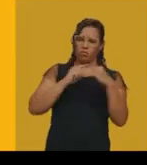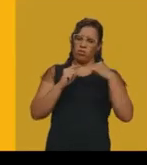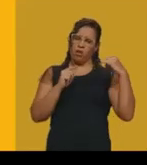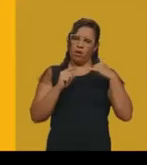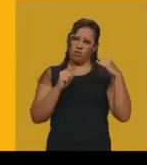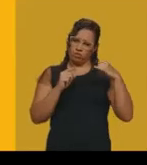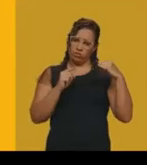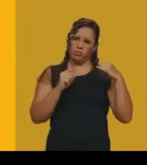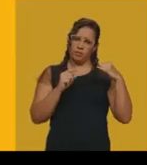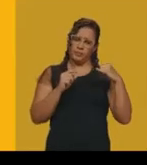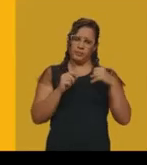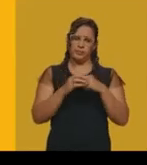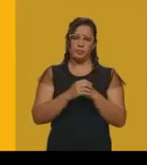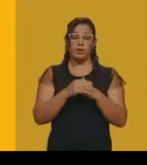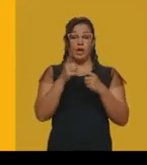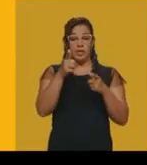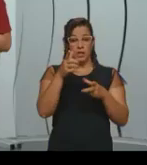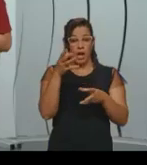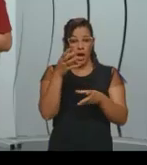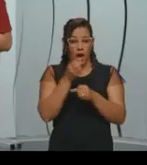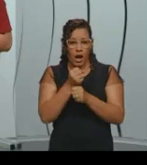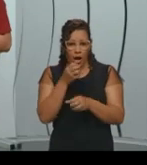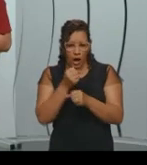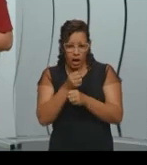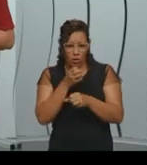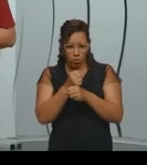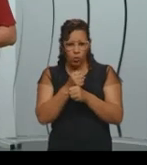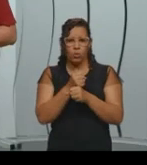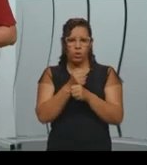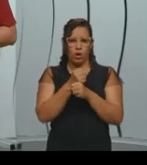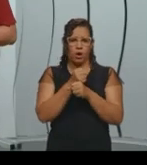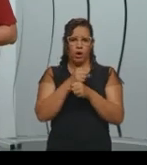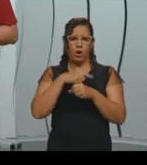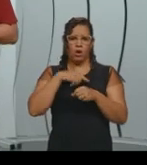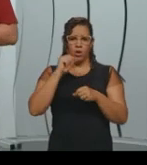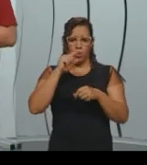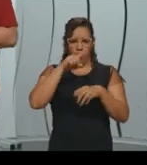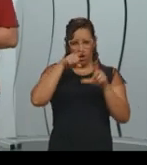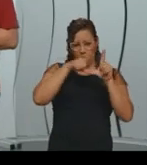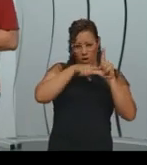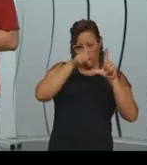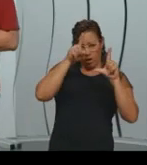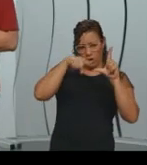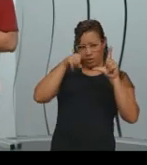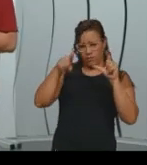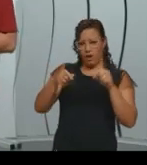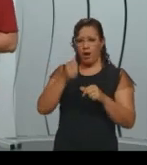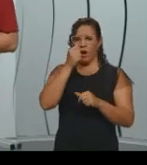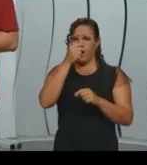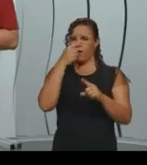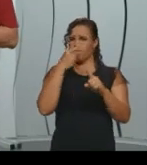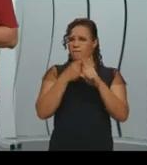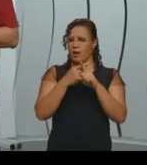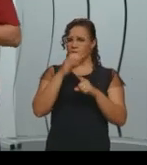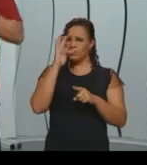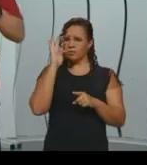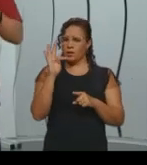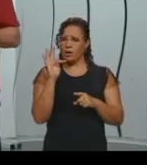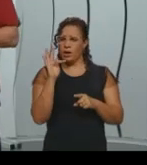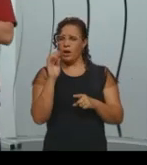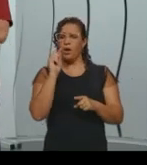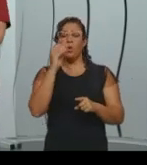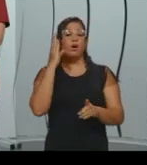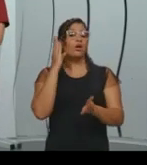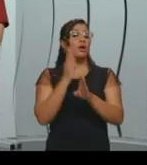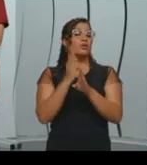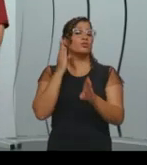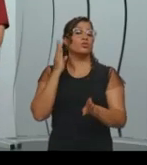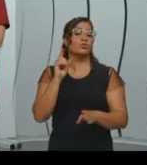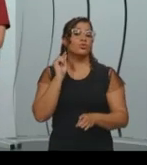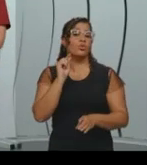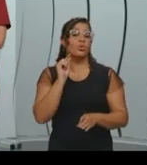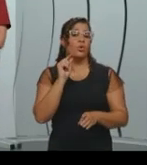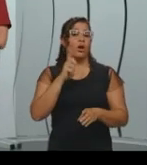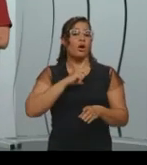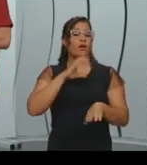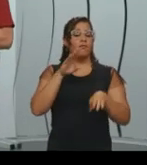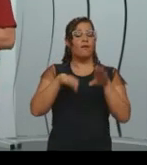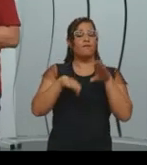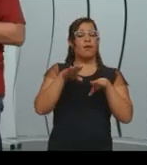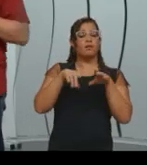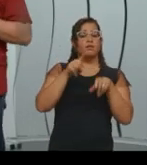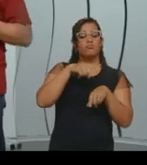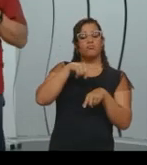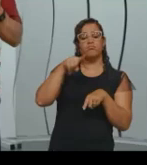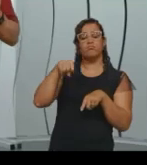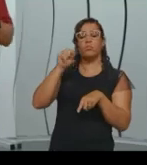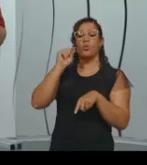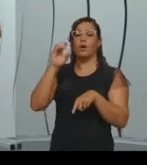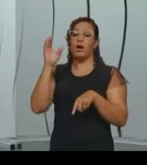E aí, se eu calcular a área desse gráfico A versus T, eu vou obter agora a variação da velocidade.